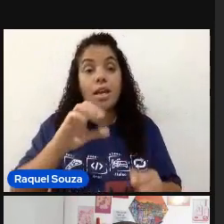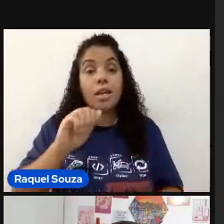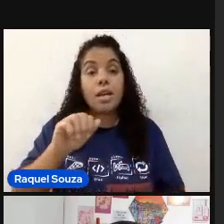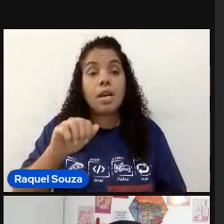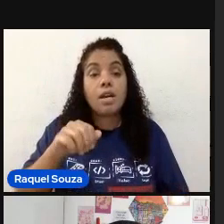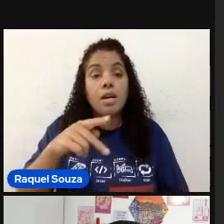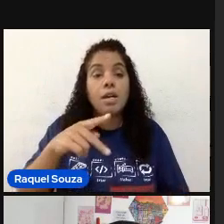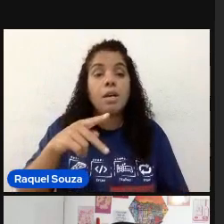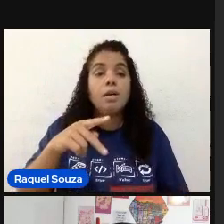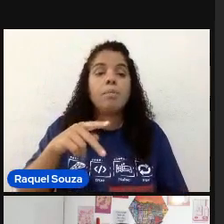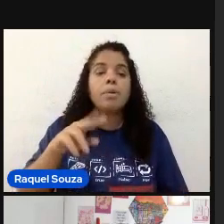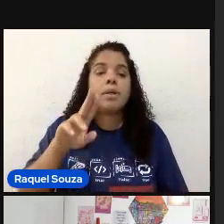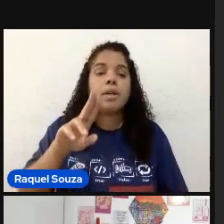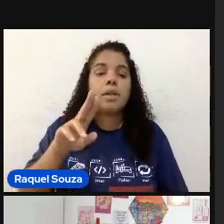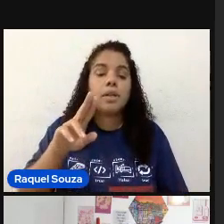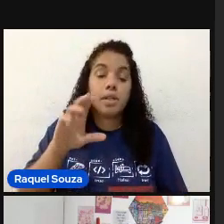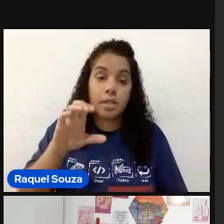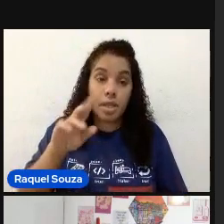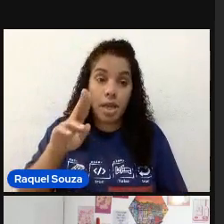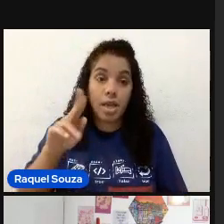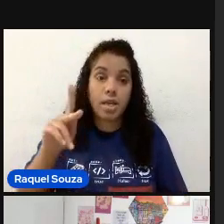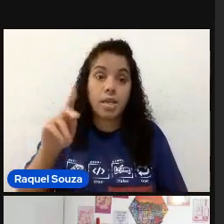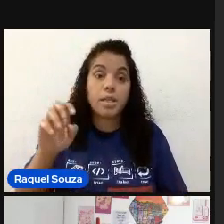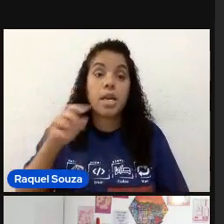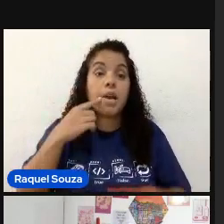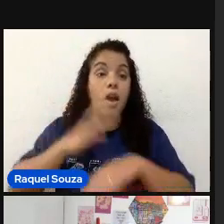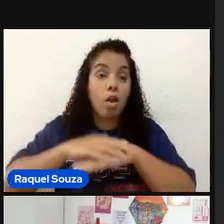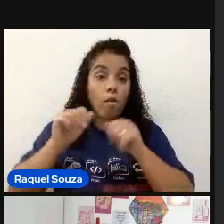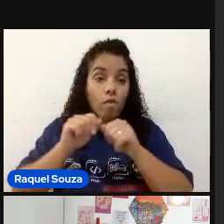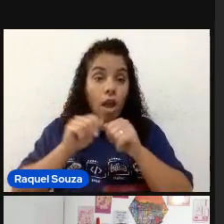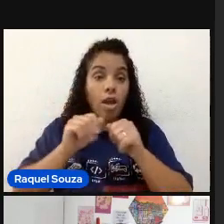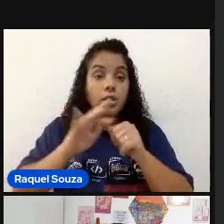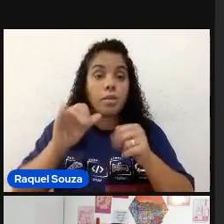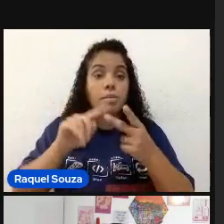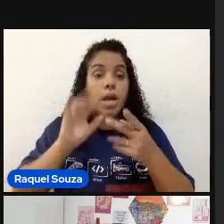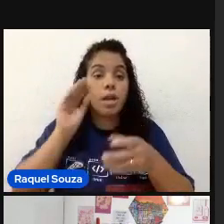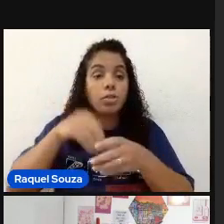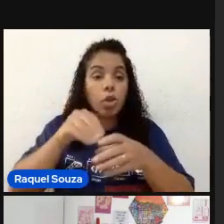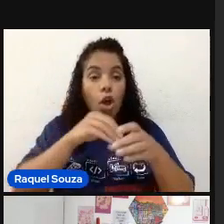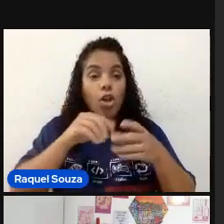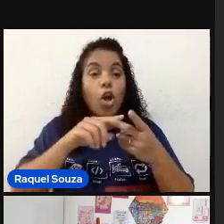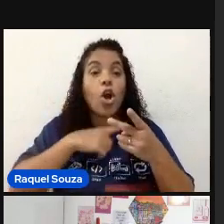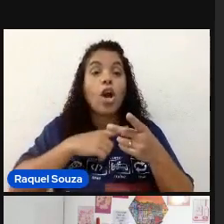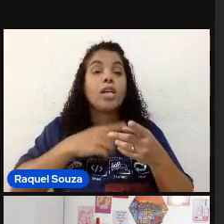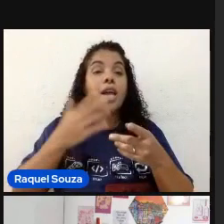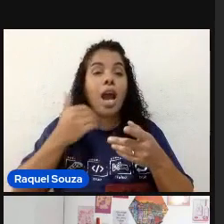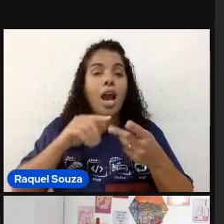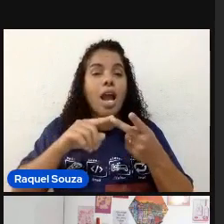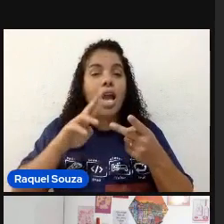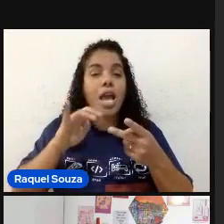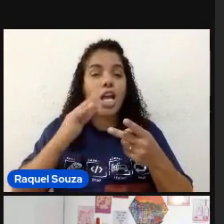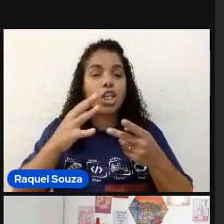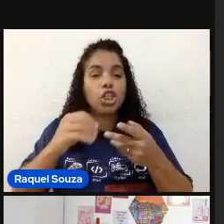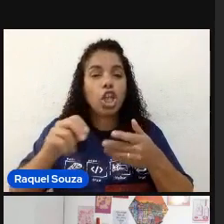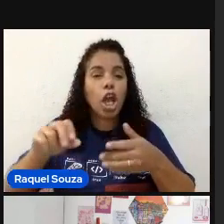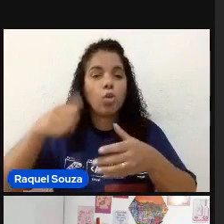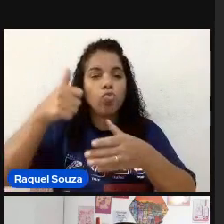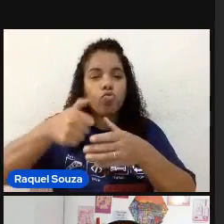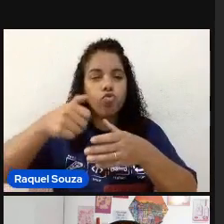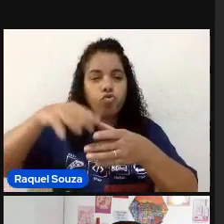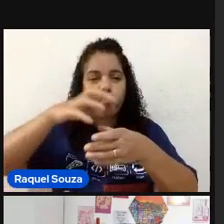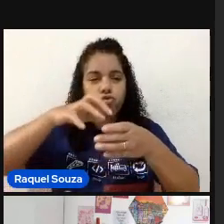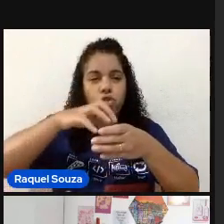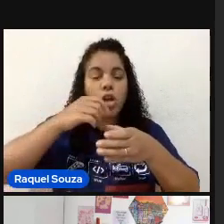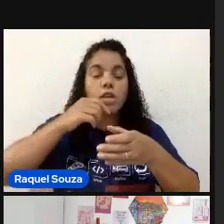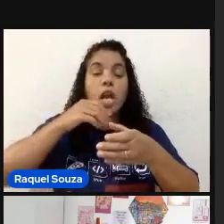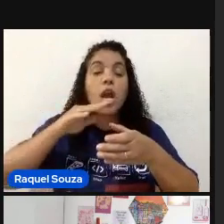faço alguns tipos de cupcakes com as minhas massas, coloco meus tipos de recheio e um modelo de